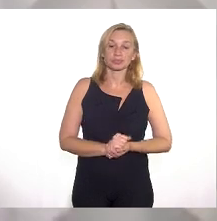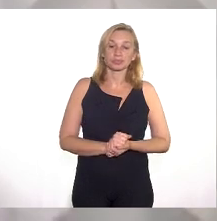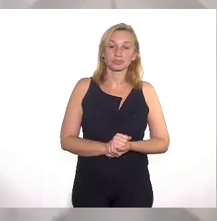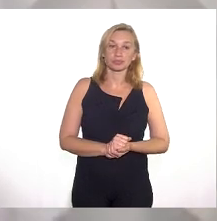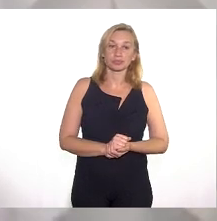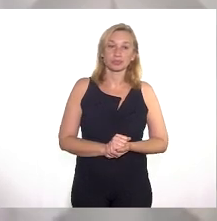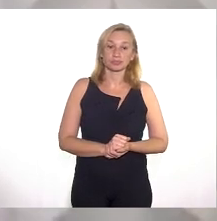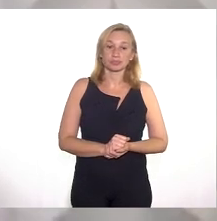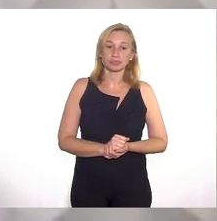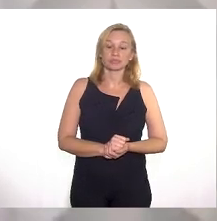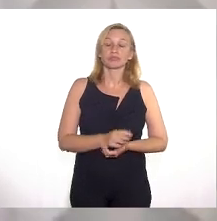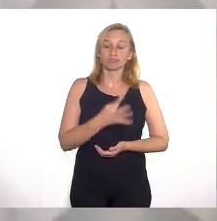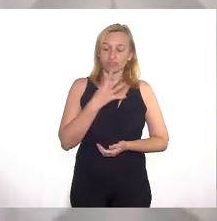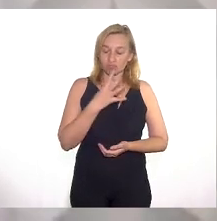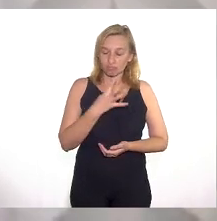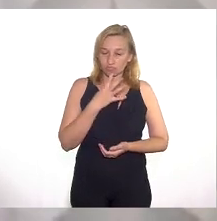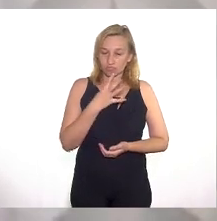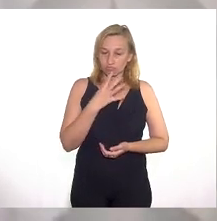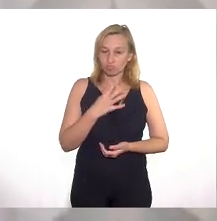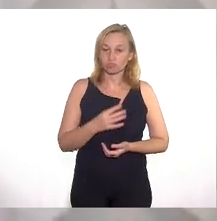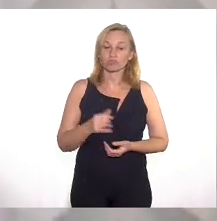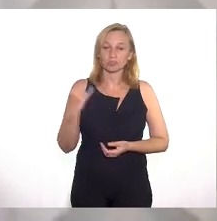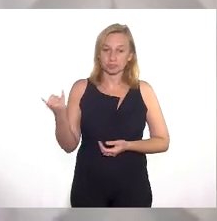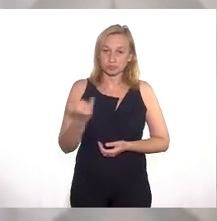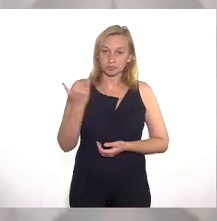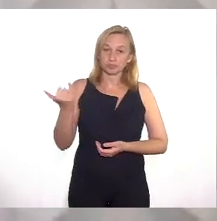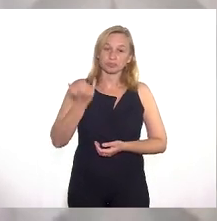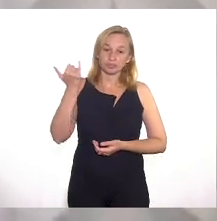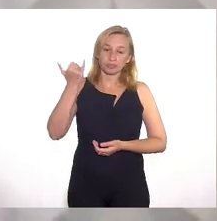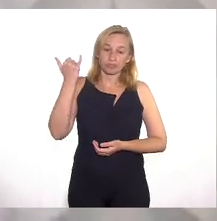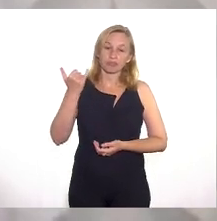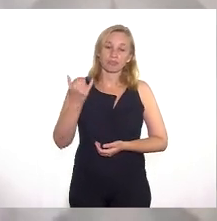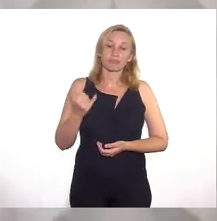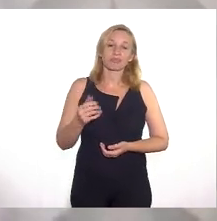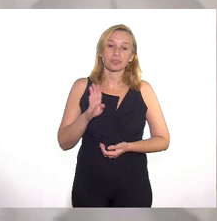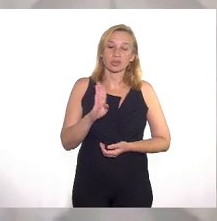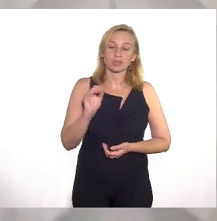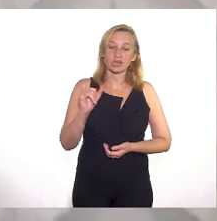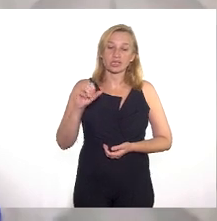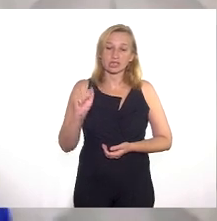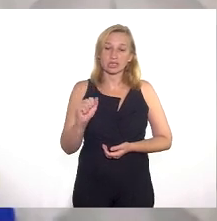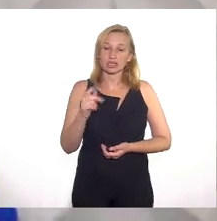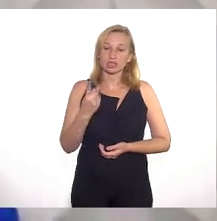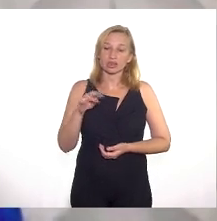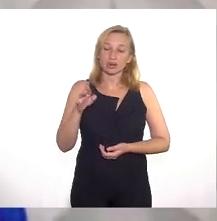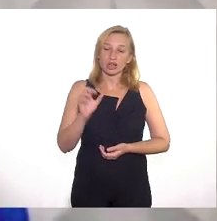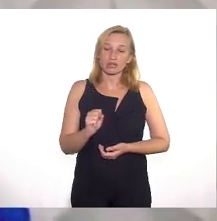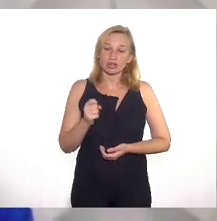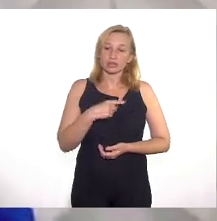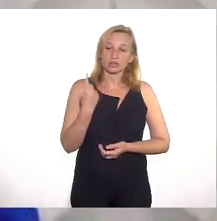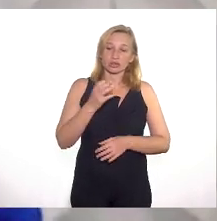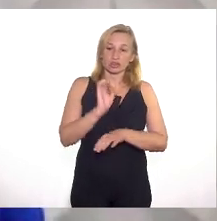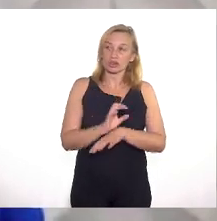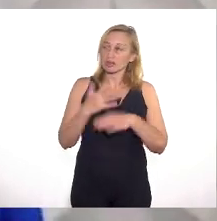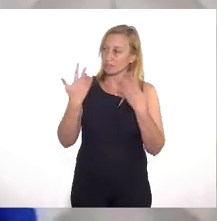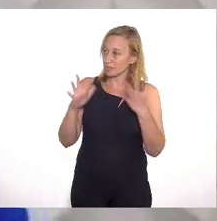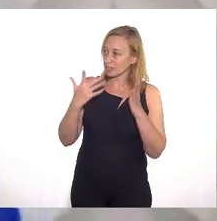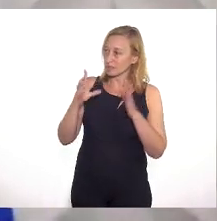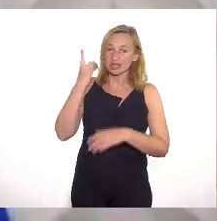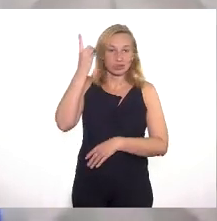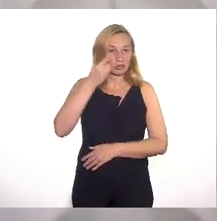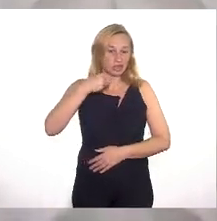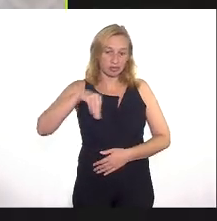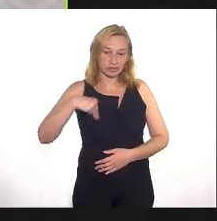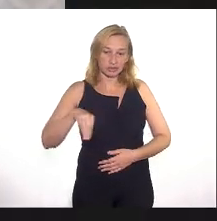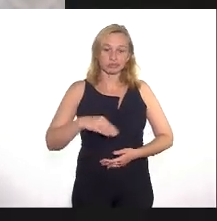de reconhecimento da importância das bacias hidrográficas do nosso Estado. Muito obrigada. E parabéns, deputado Carlos